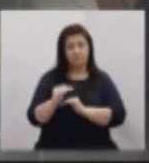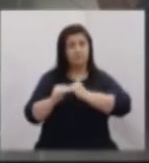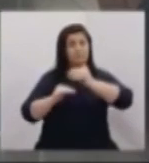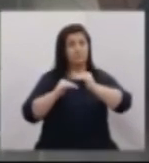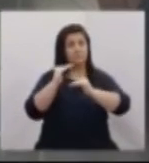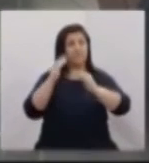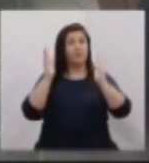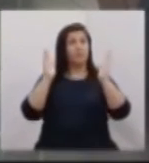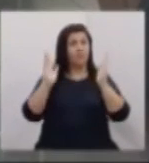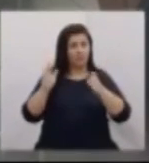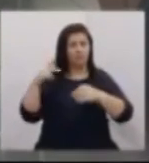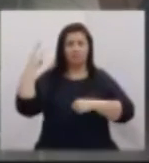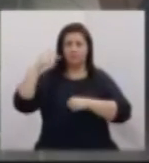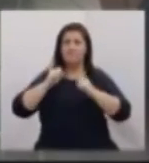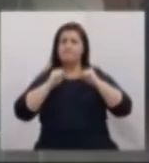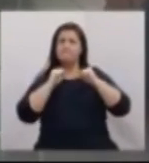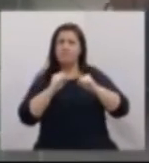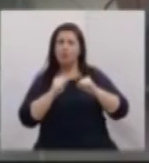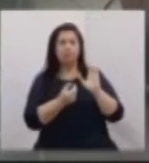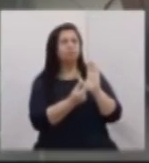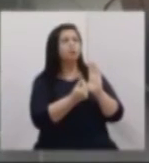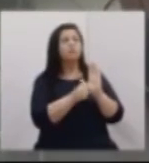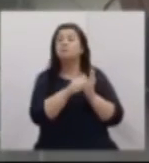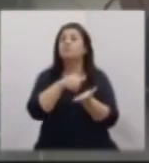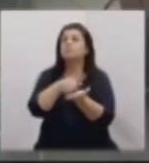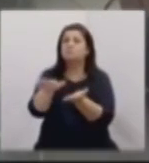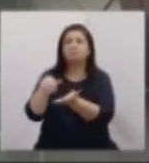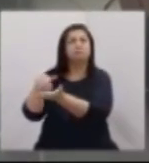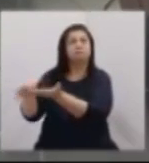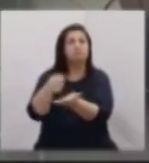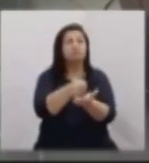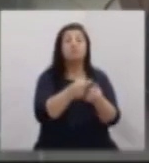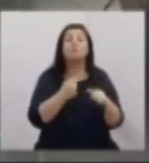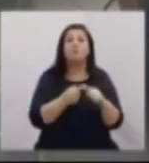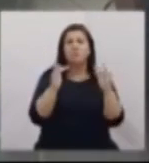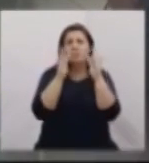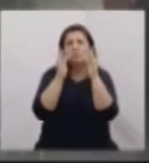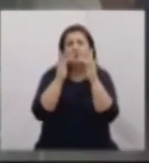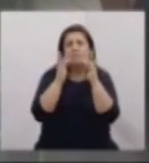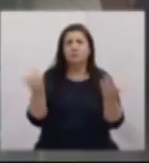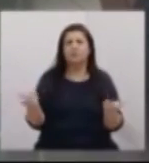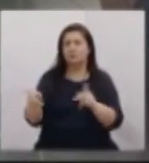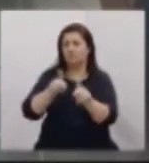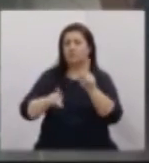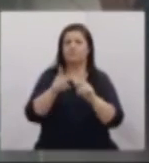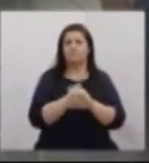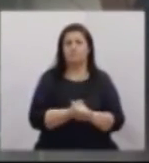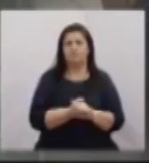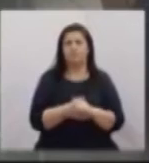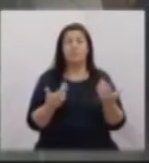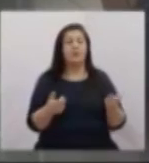possibilita os vereadores, que são aqueles que têm mais contato com a população, de indicar o